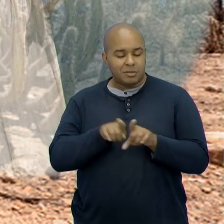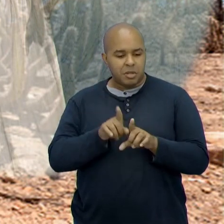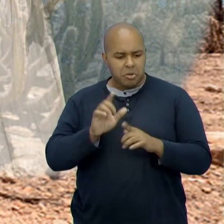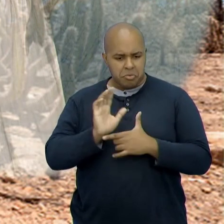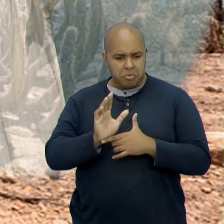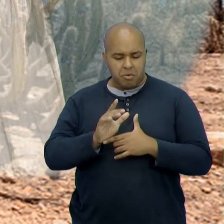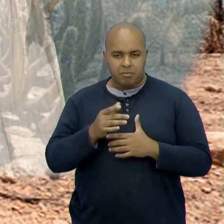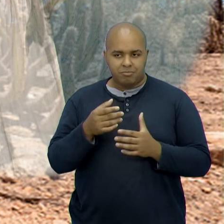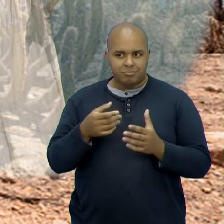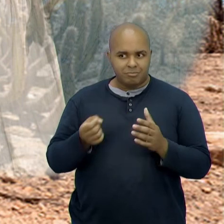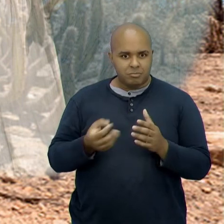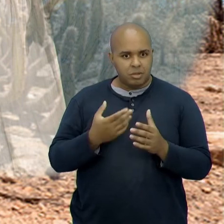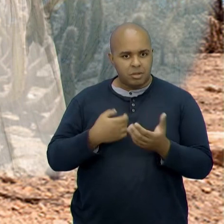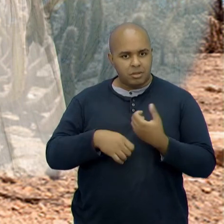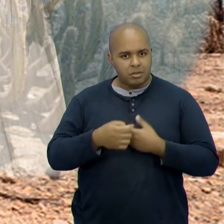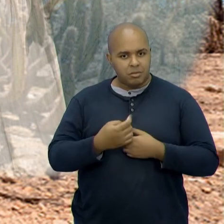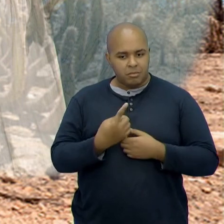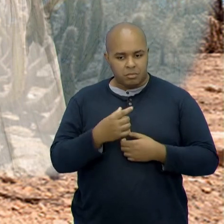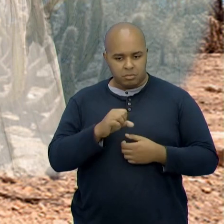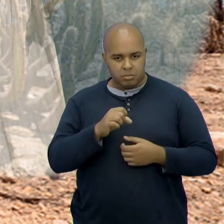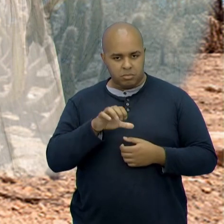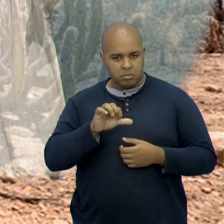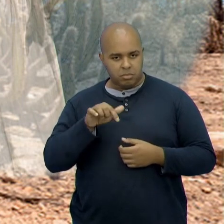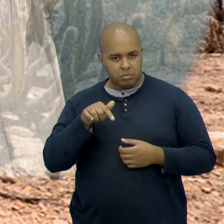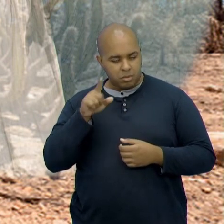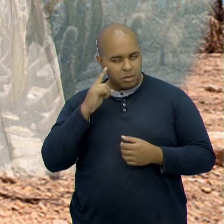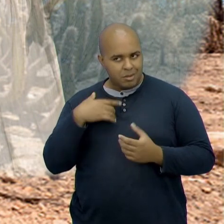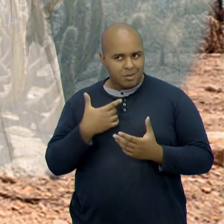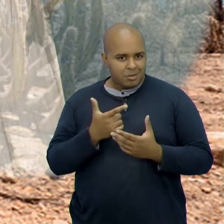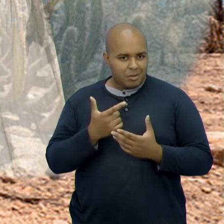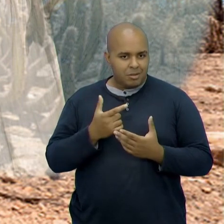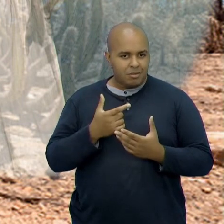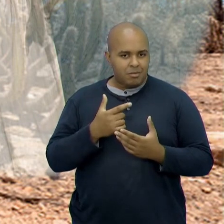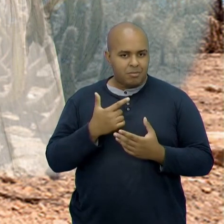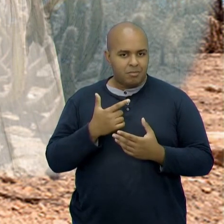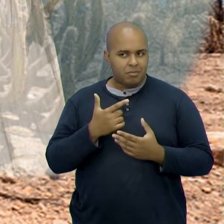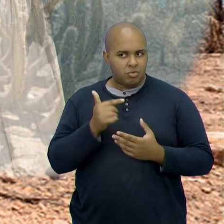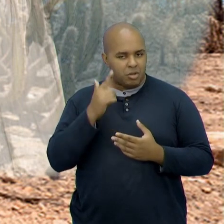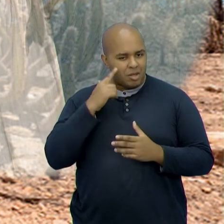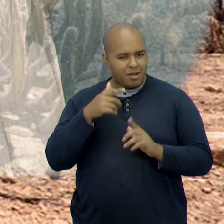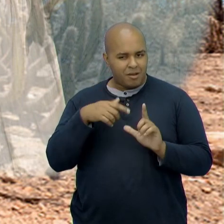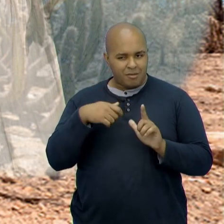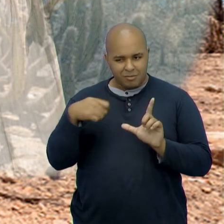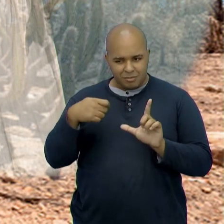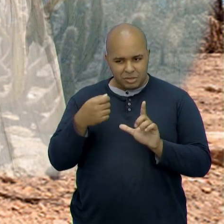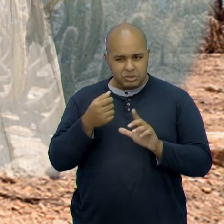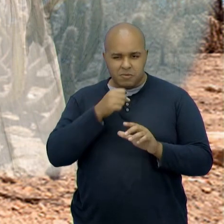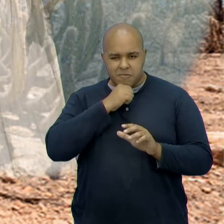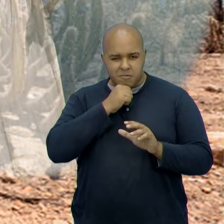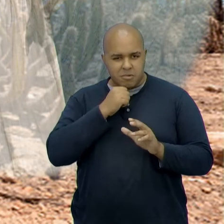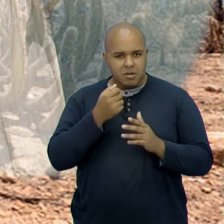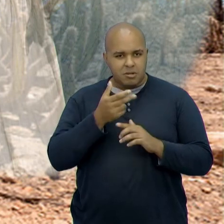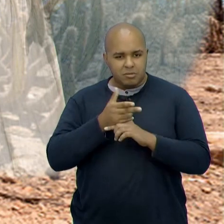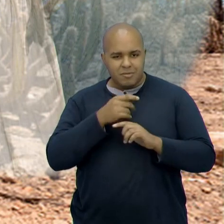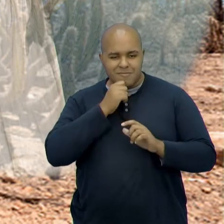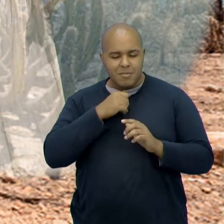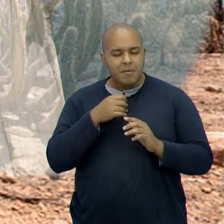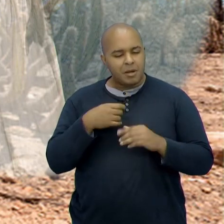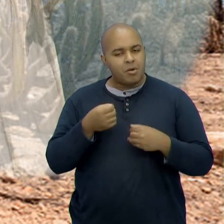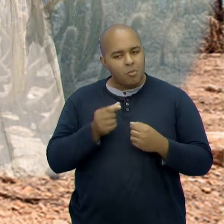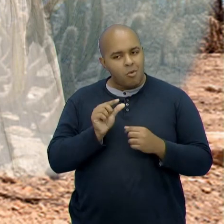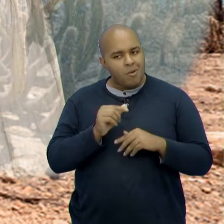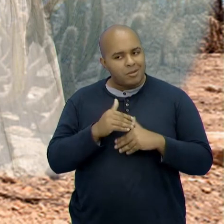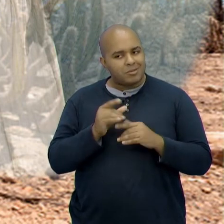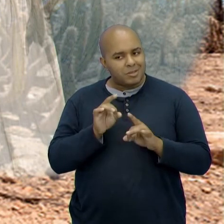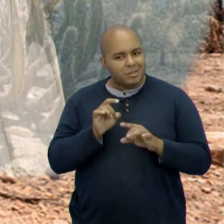um filme mais atual, de 1997, então ele não tem aquela filmagem mais antiga, tá com uma filmagem mais atualizada,